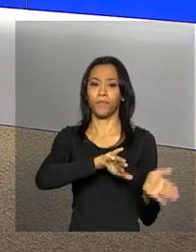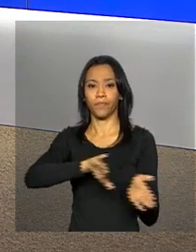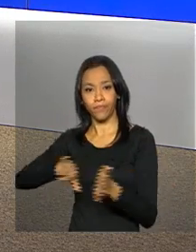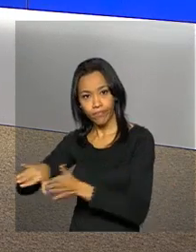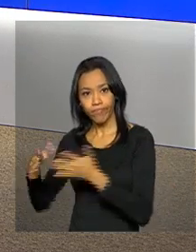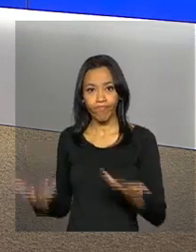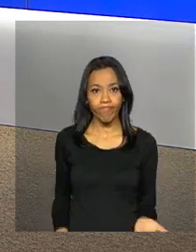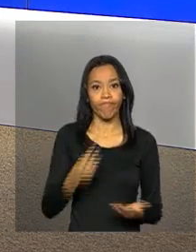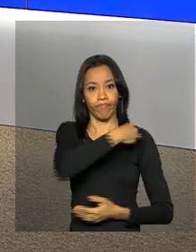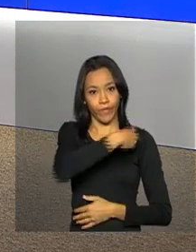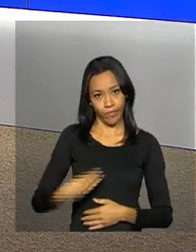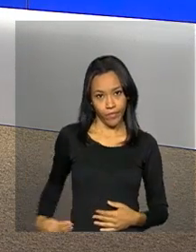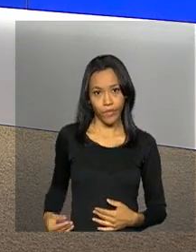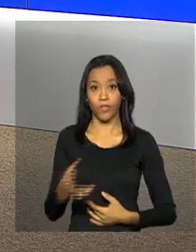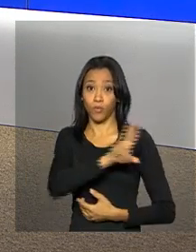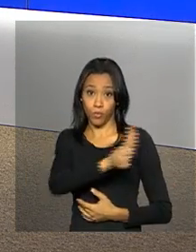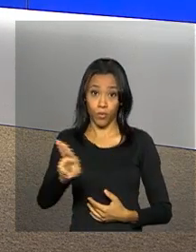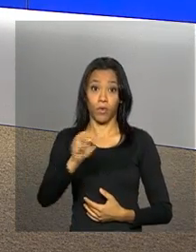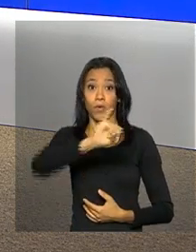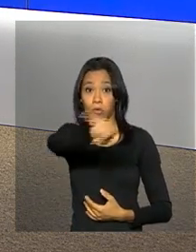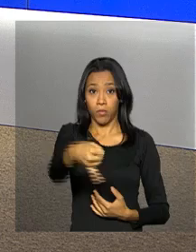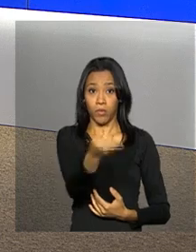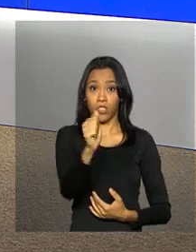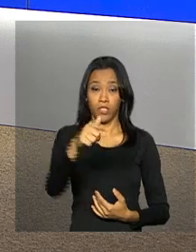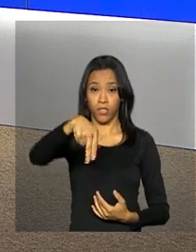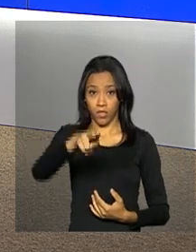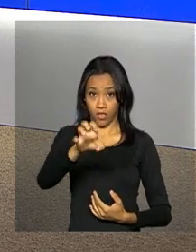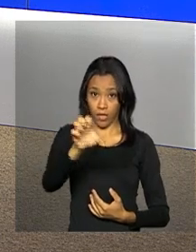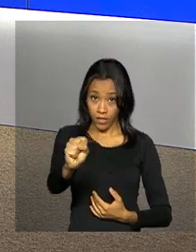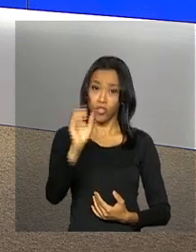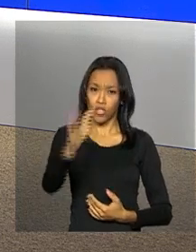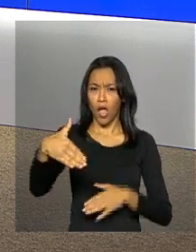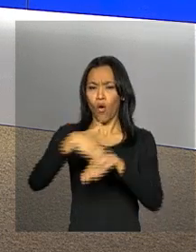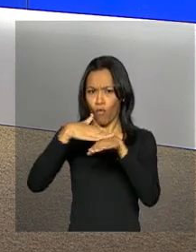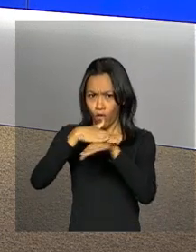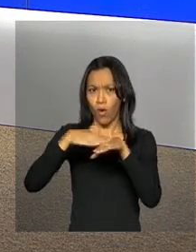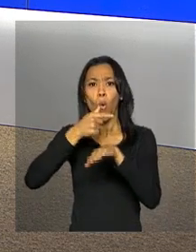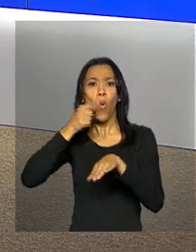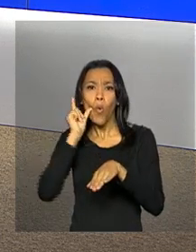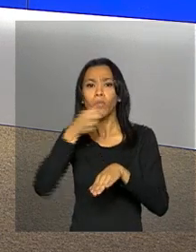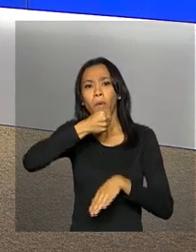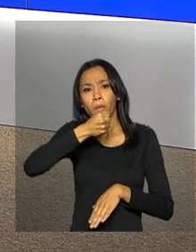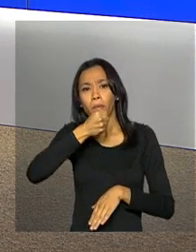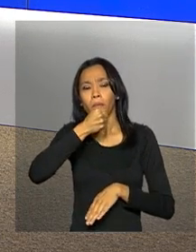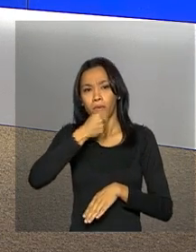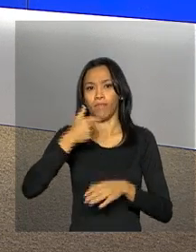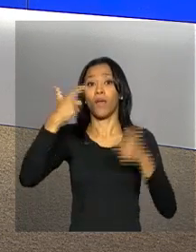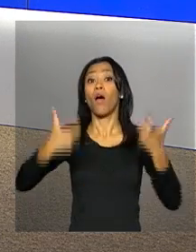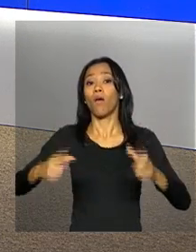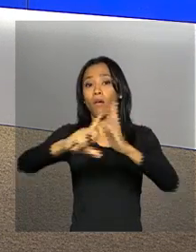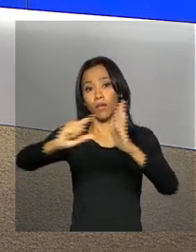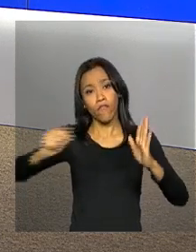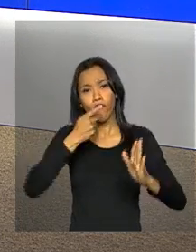O chefe de gabinete da Presidência da República, ministro Jax Wagner, conversou com jornalistas ontem no Palácio do Planalto. Ele